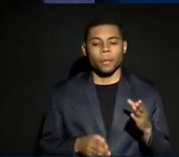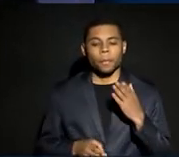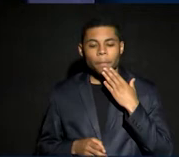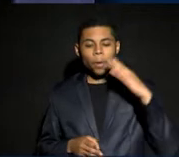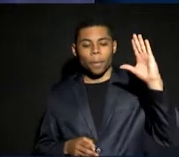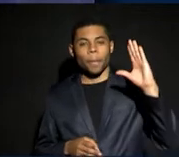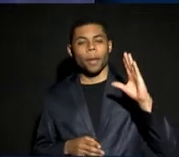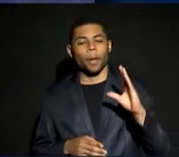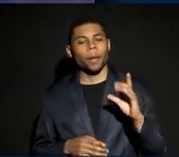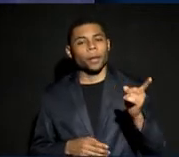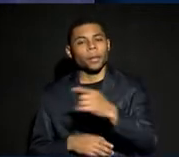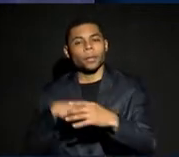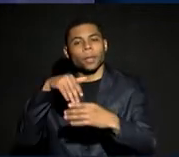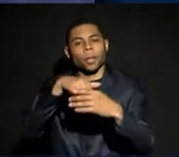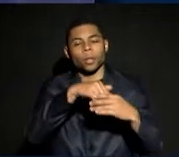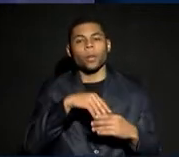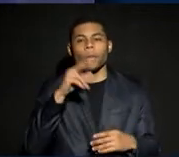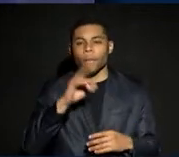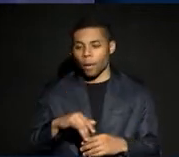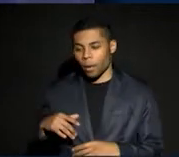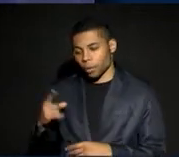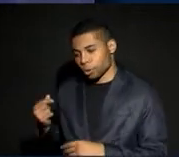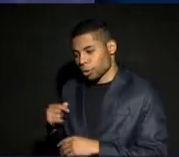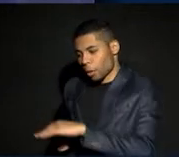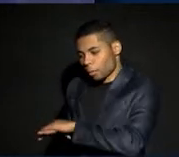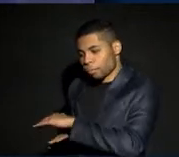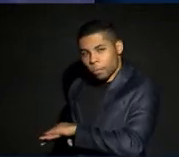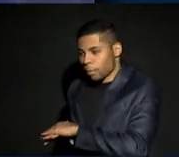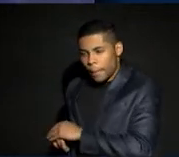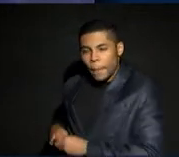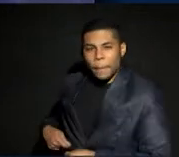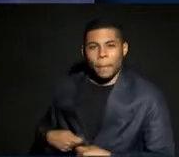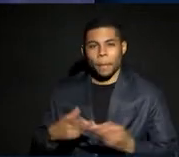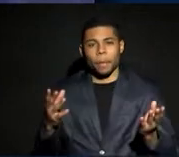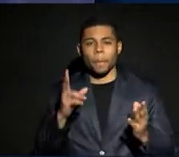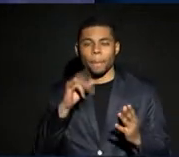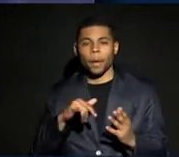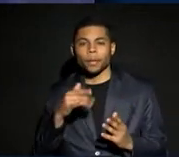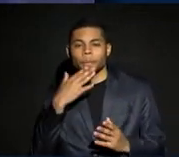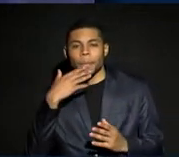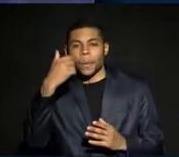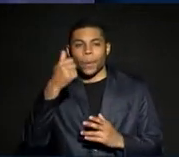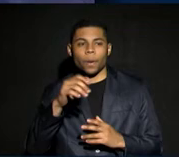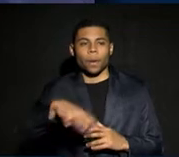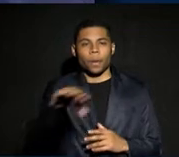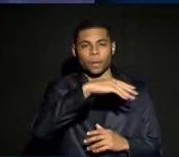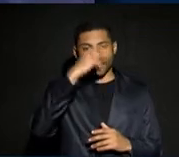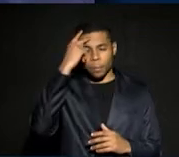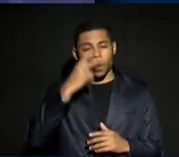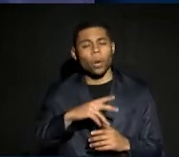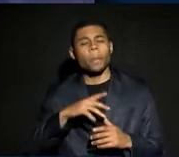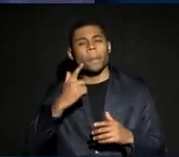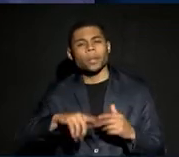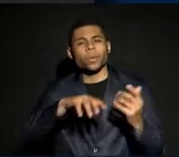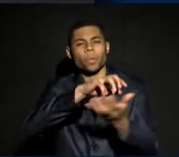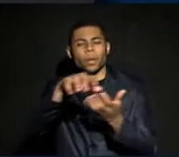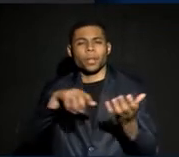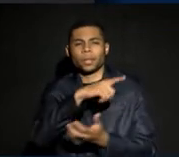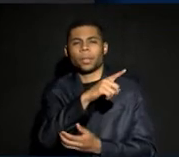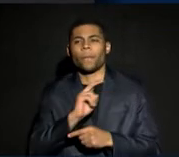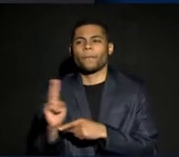promessa eleitoral que vai onerar os cofres e complicar ainda mais a situação fiscal, que a gente sabe que é séria em São Paulo e em todos os estados do